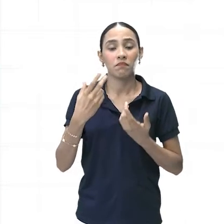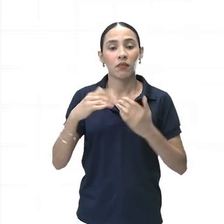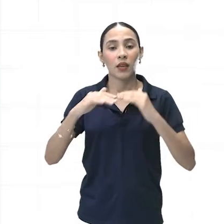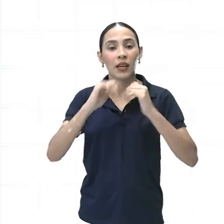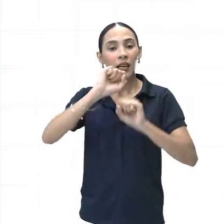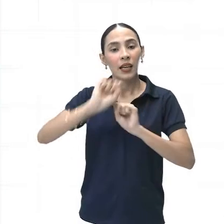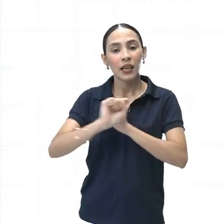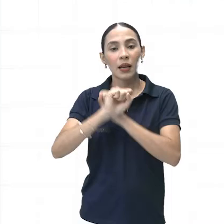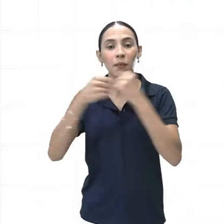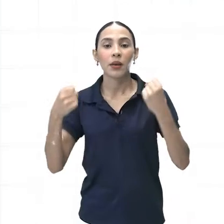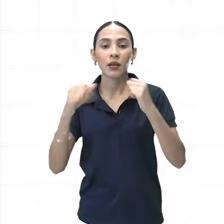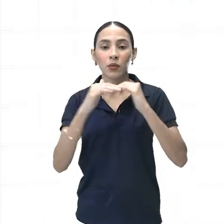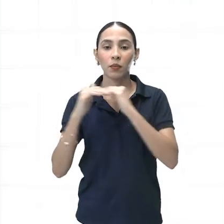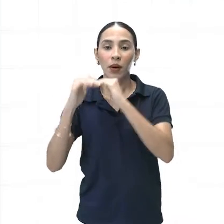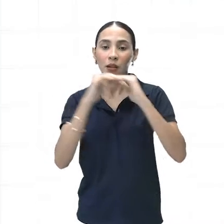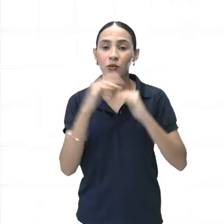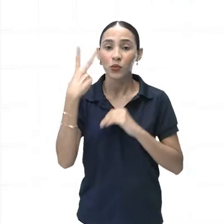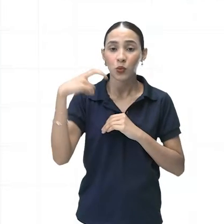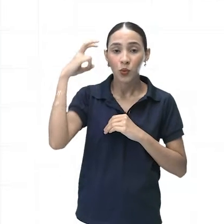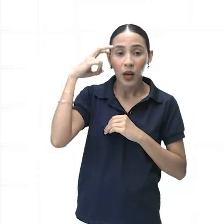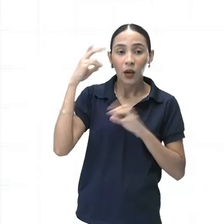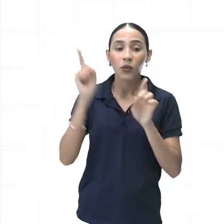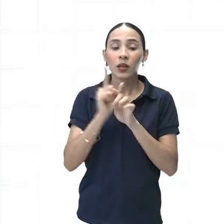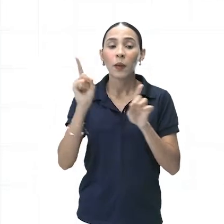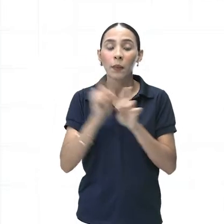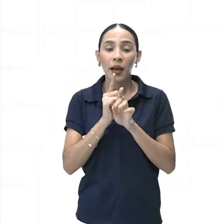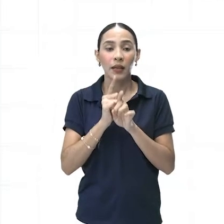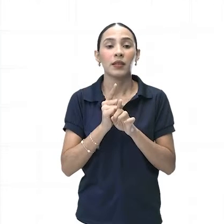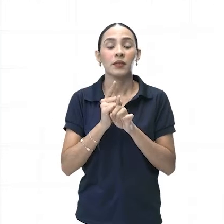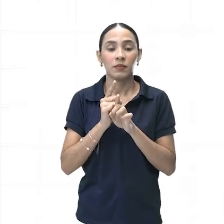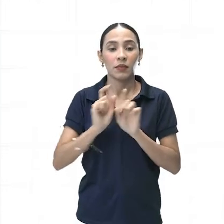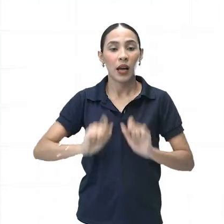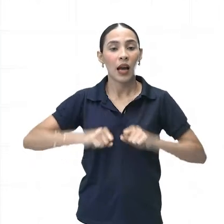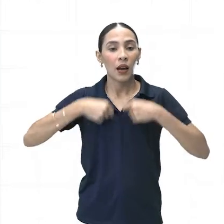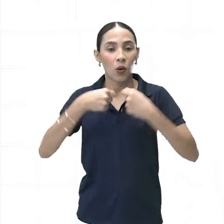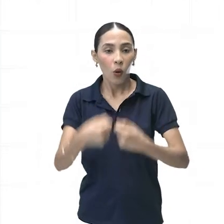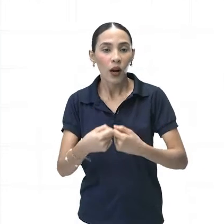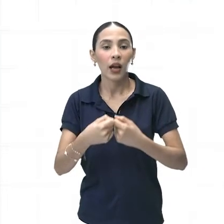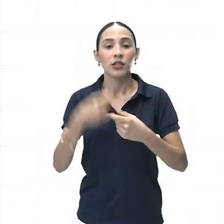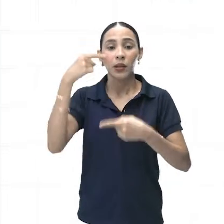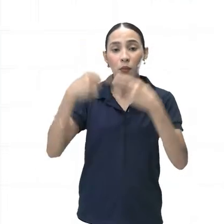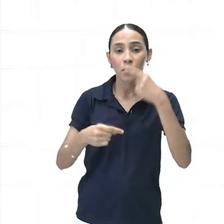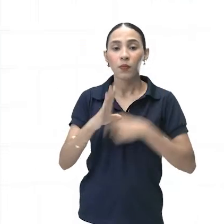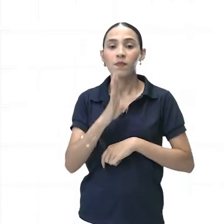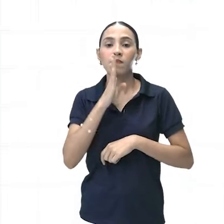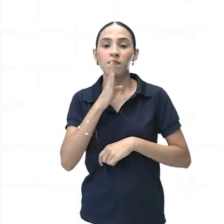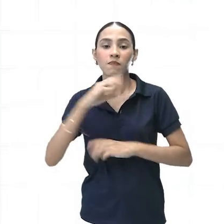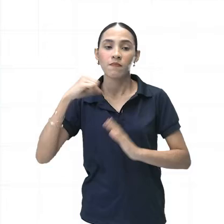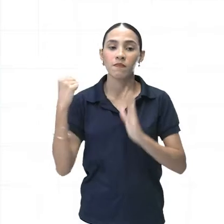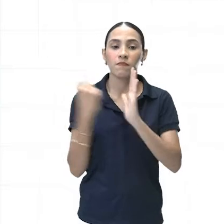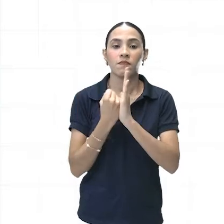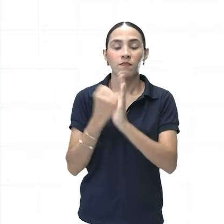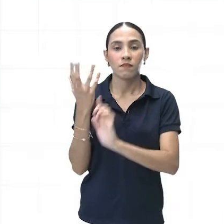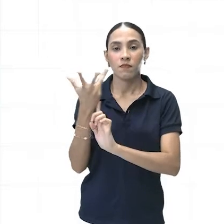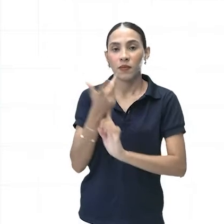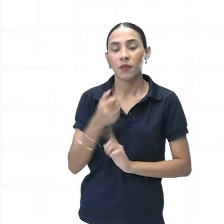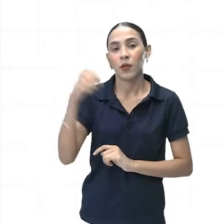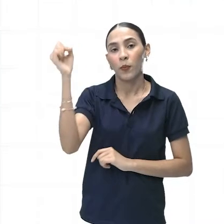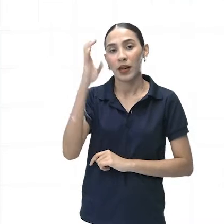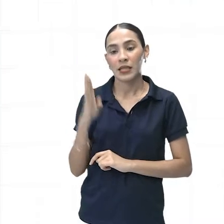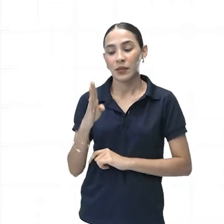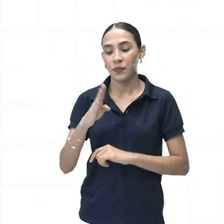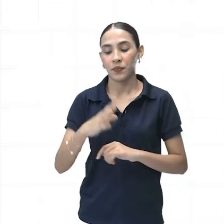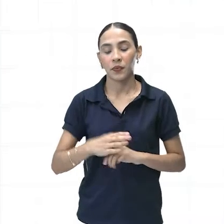culturais e enfrentando a censura da época, tornando-se um símbolo de renovação artística no